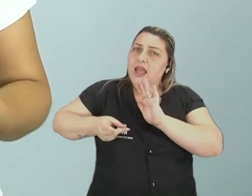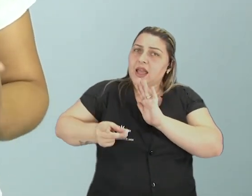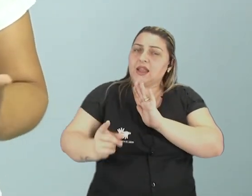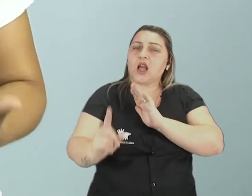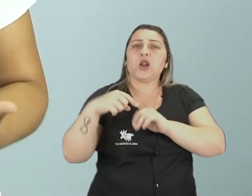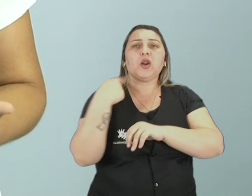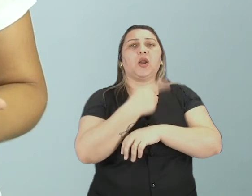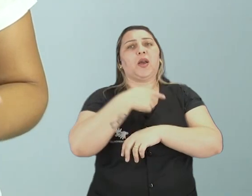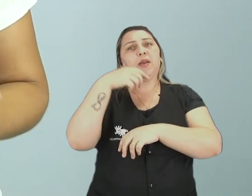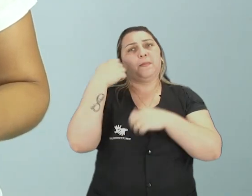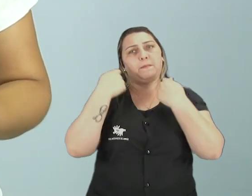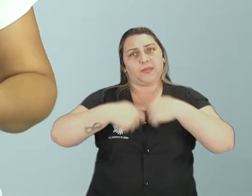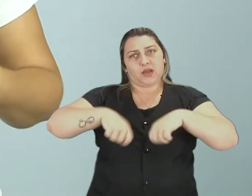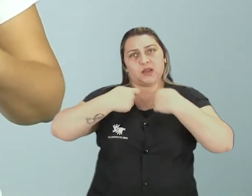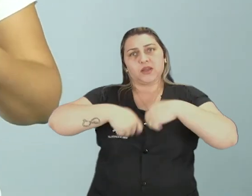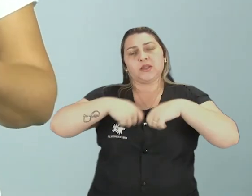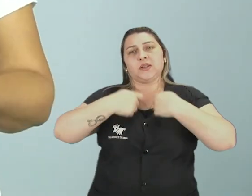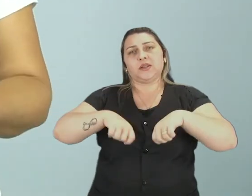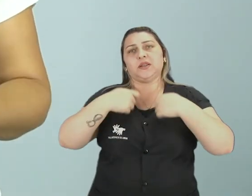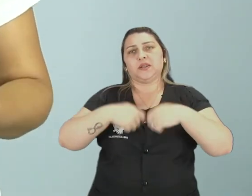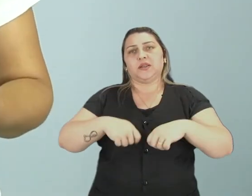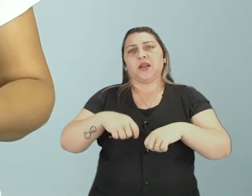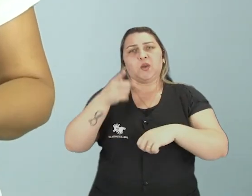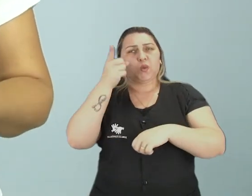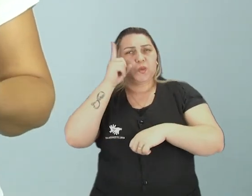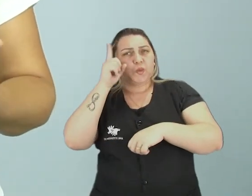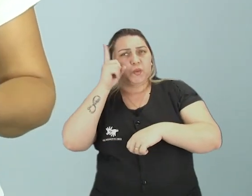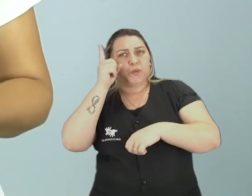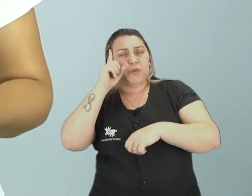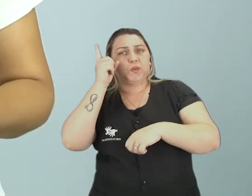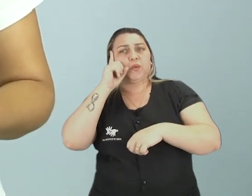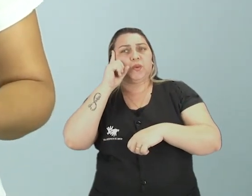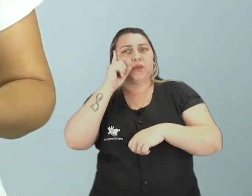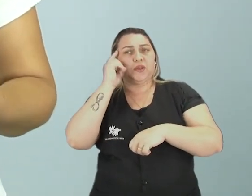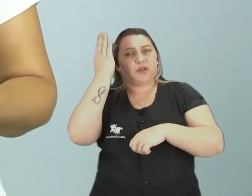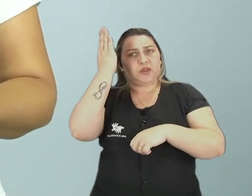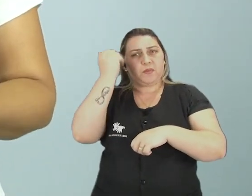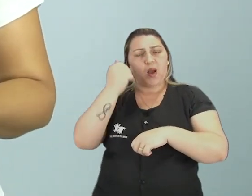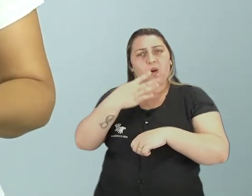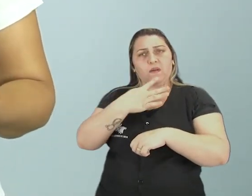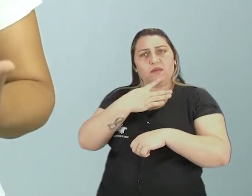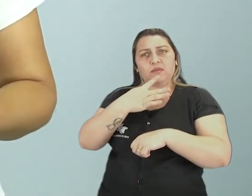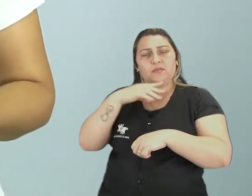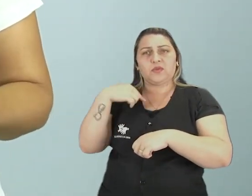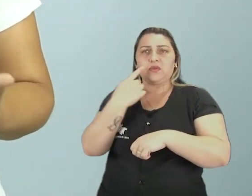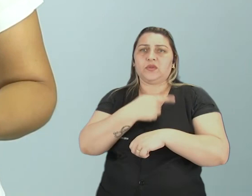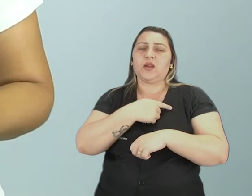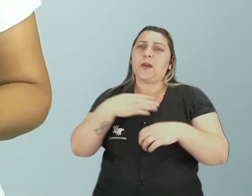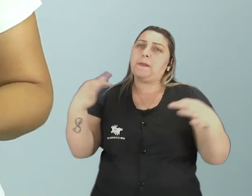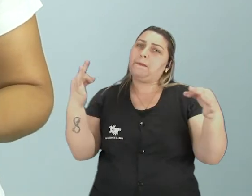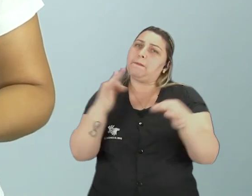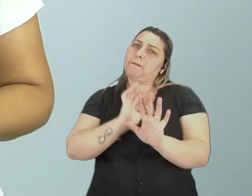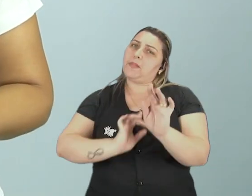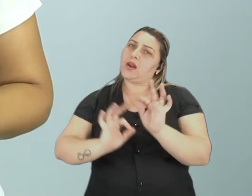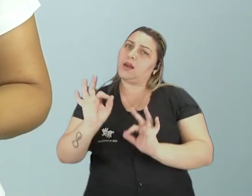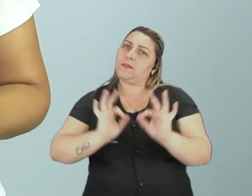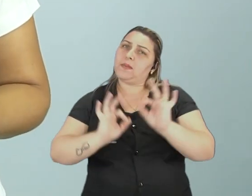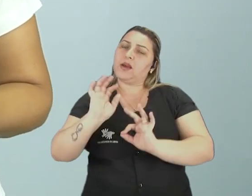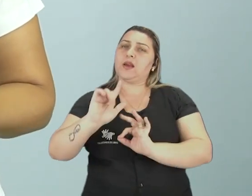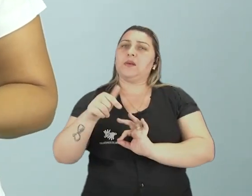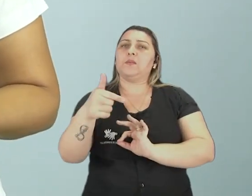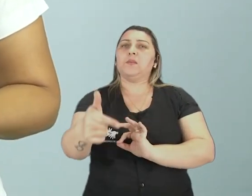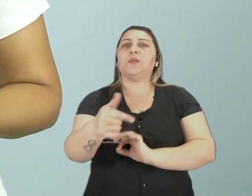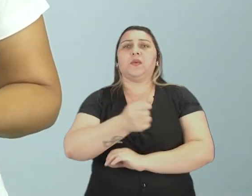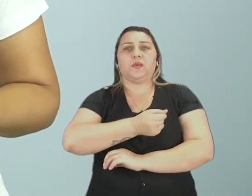nós precisamos, né? A cada dia mais nos ater, para que a gente possa estar preparado para as